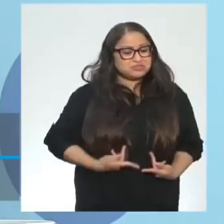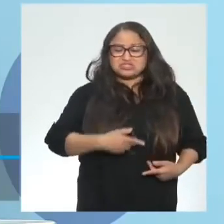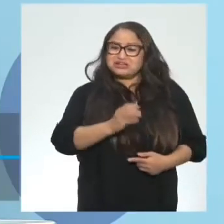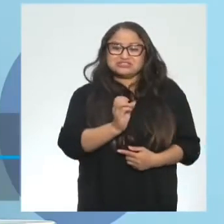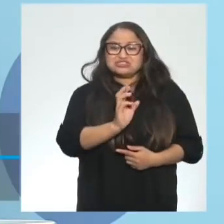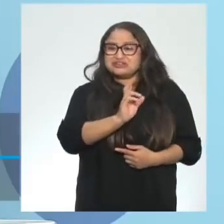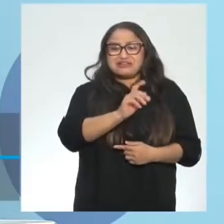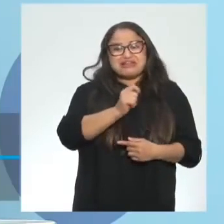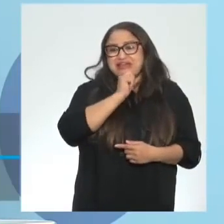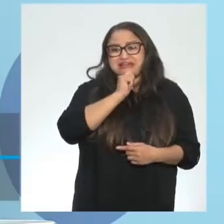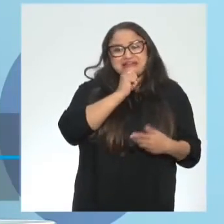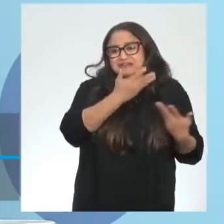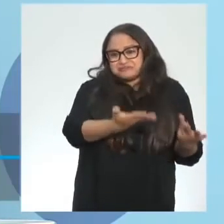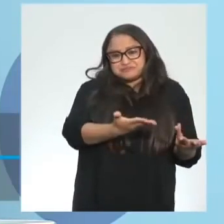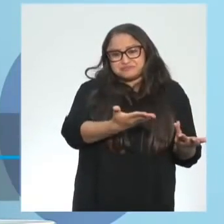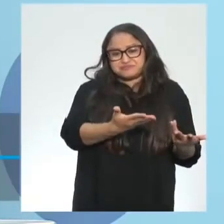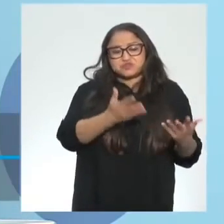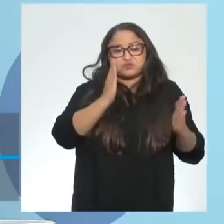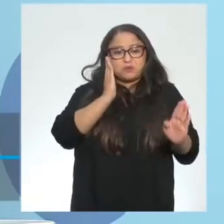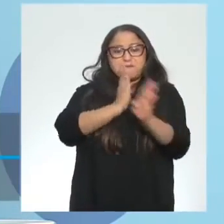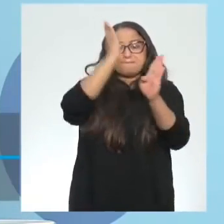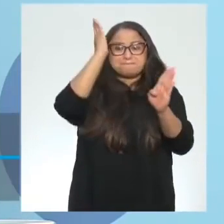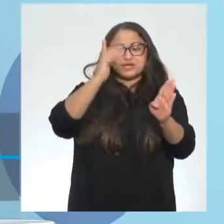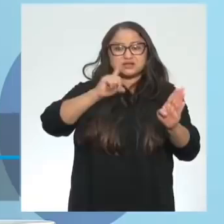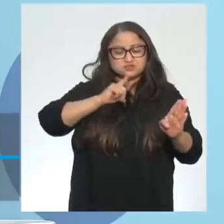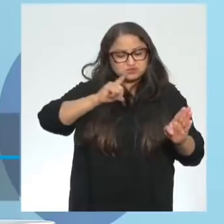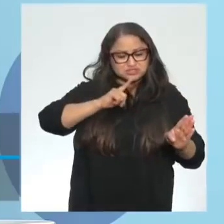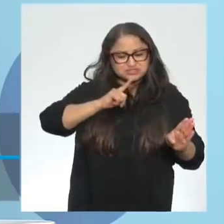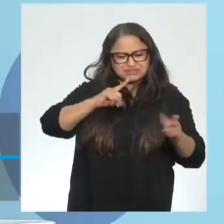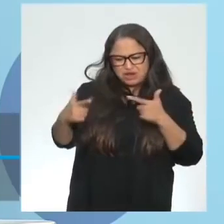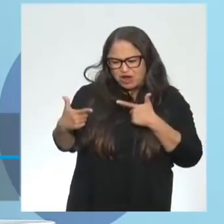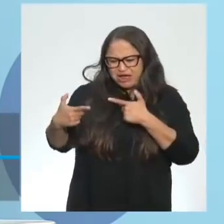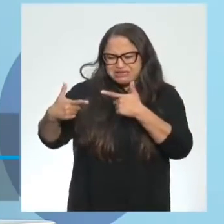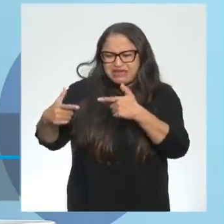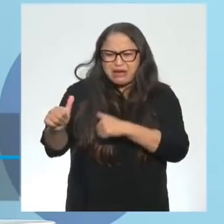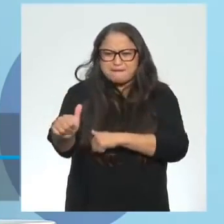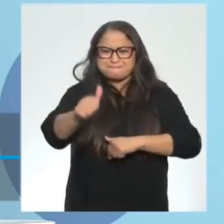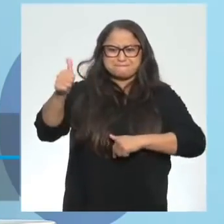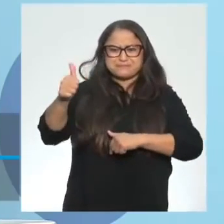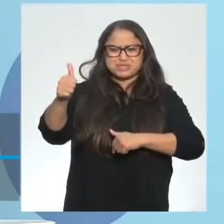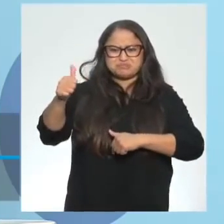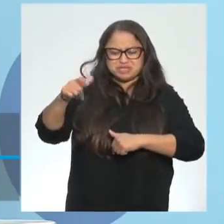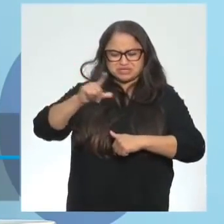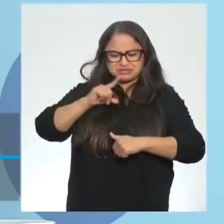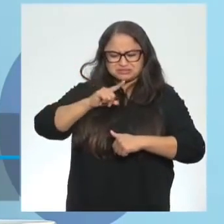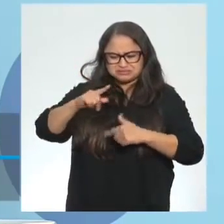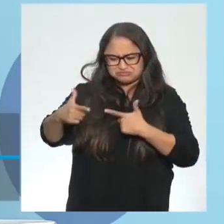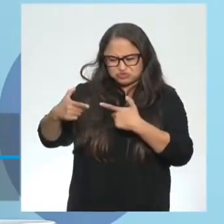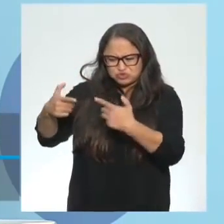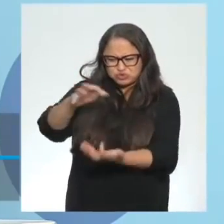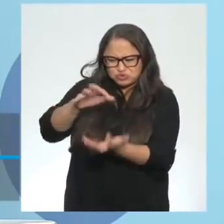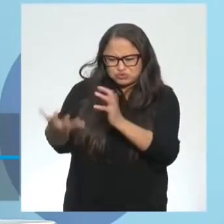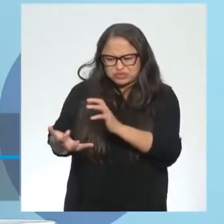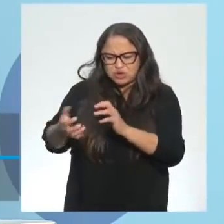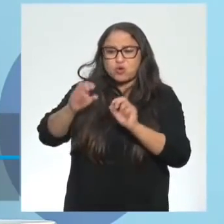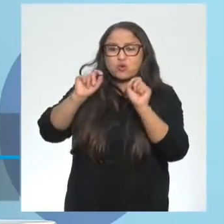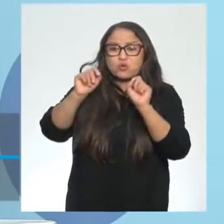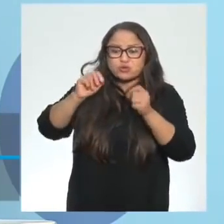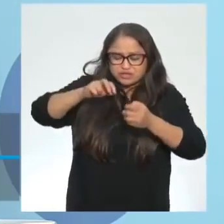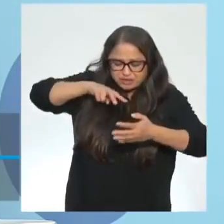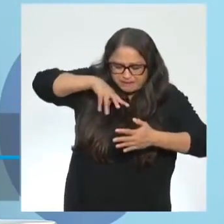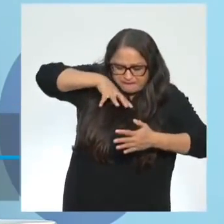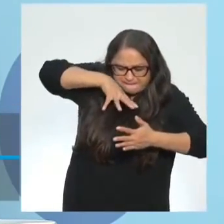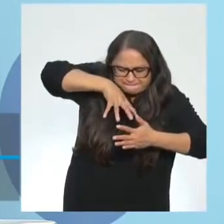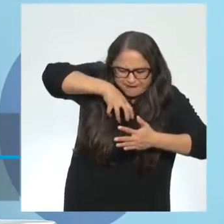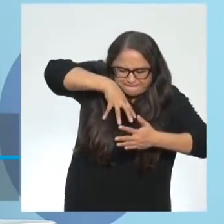o impacto de ter uma guerra nas proporções que foram a Primeira Guerra Mundial, com a questão das trincheiras que são